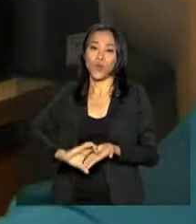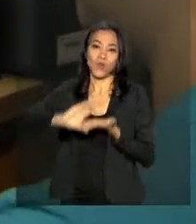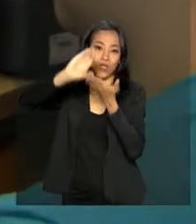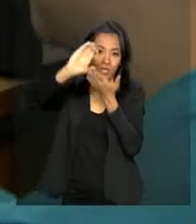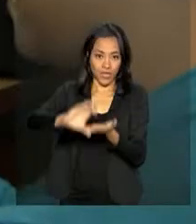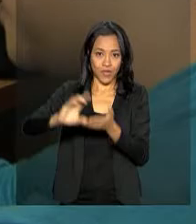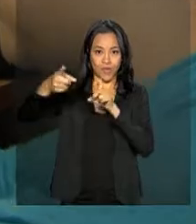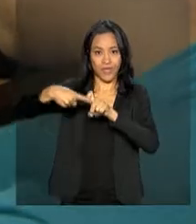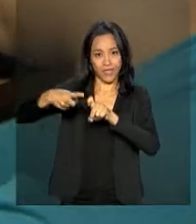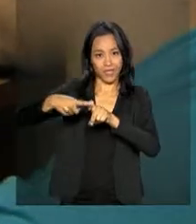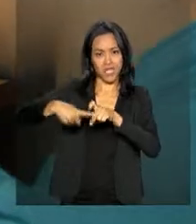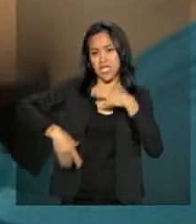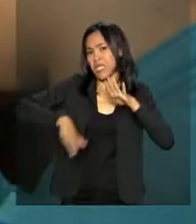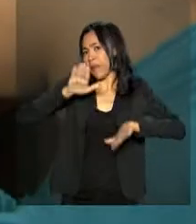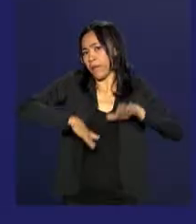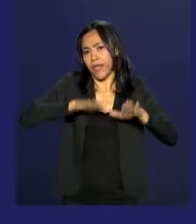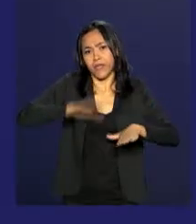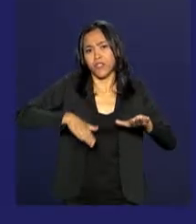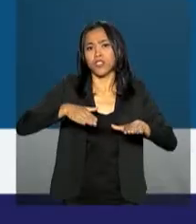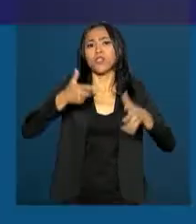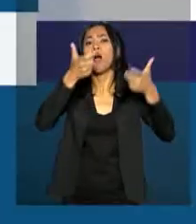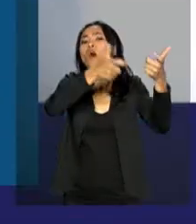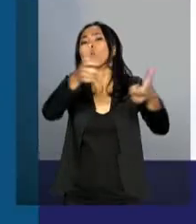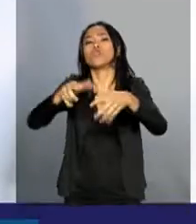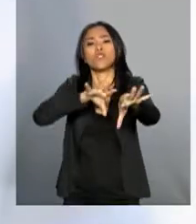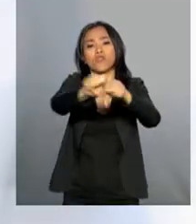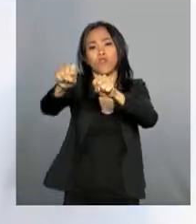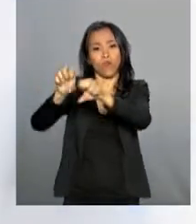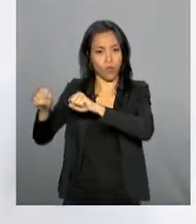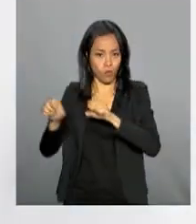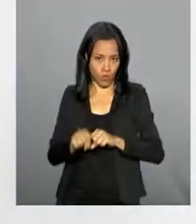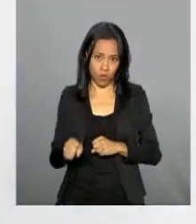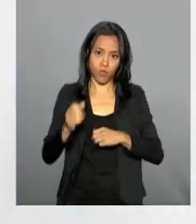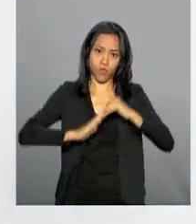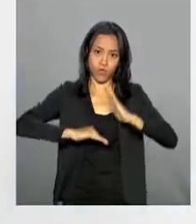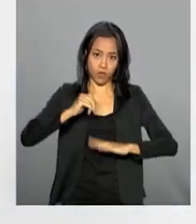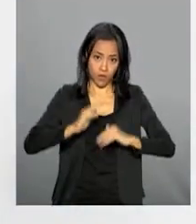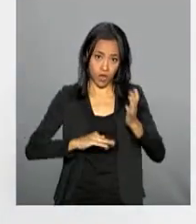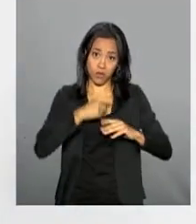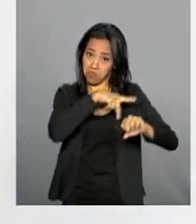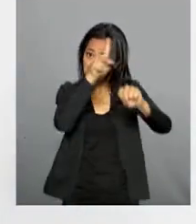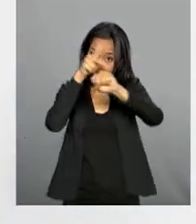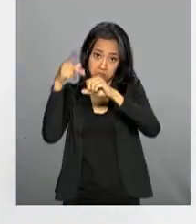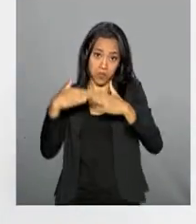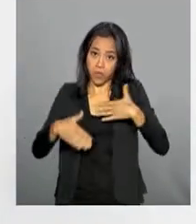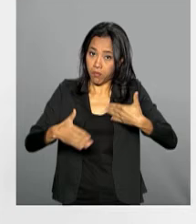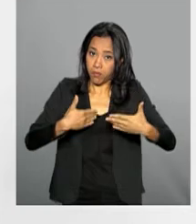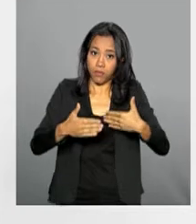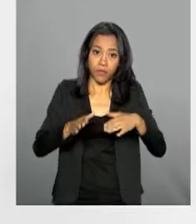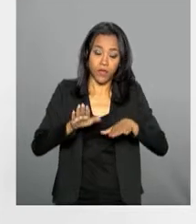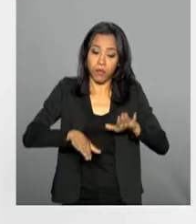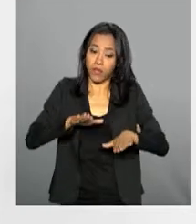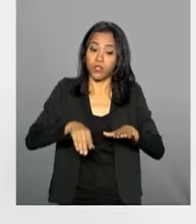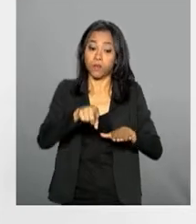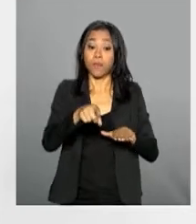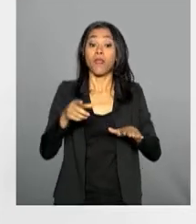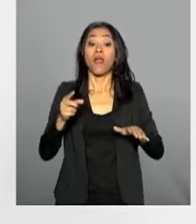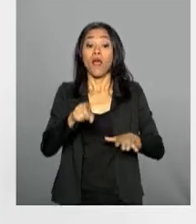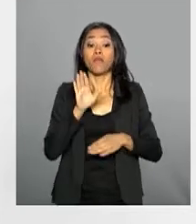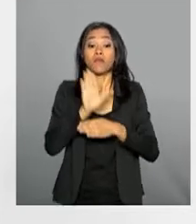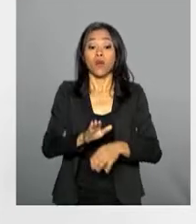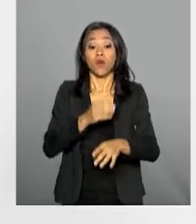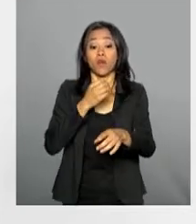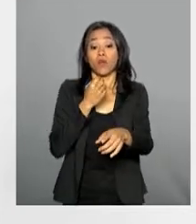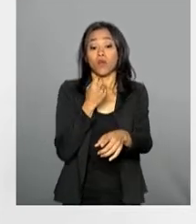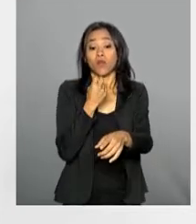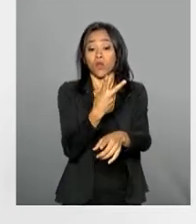independente da nacionalidade do profissional as vagas serão para atender cerca de 2.800 municípios